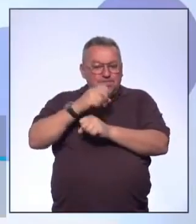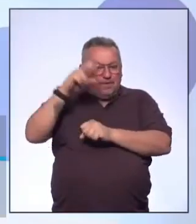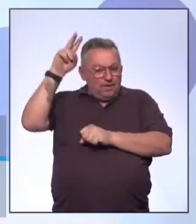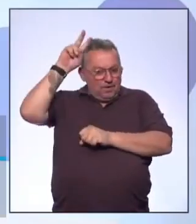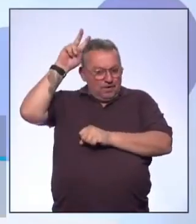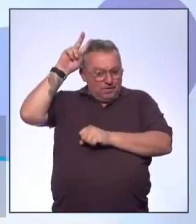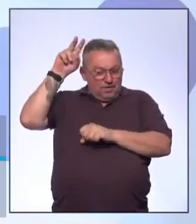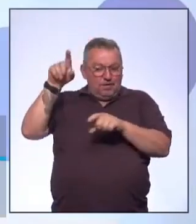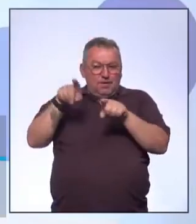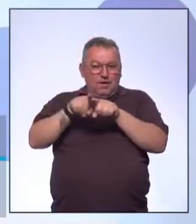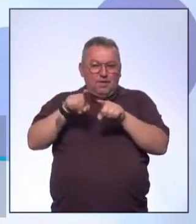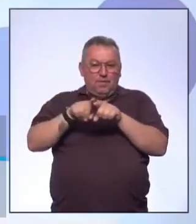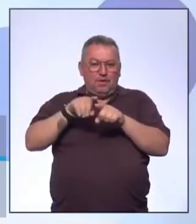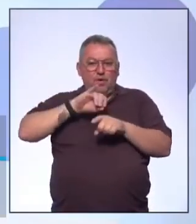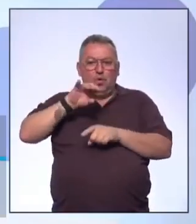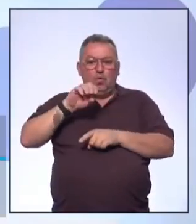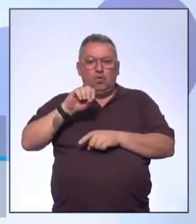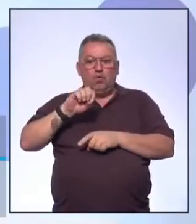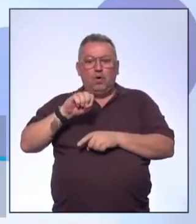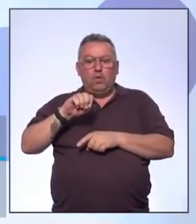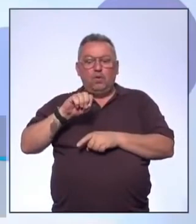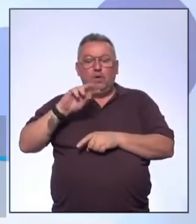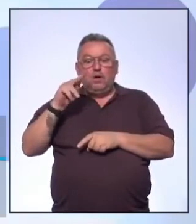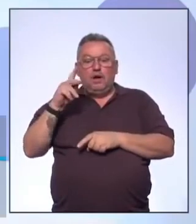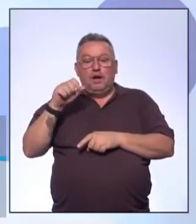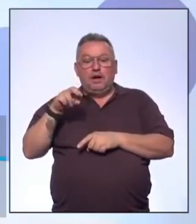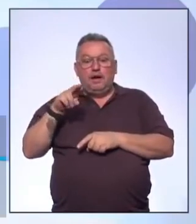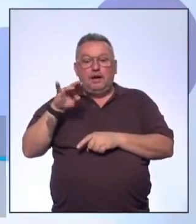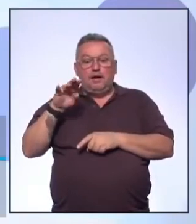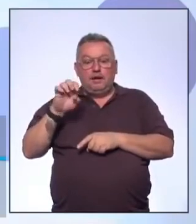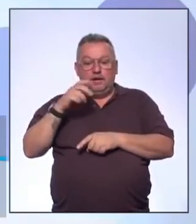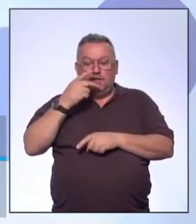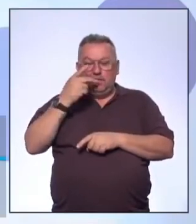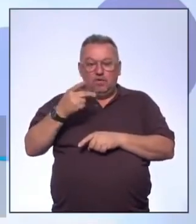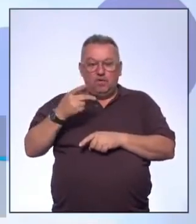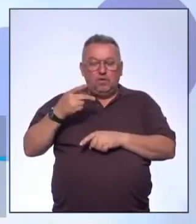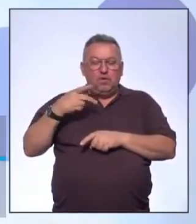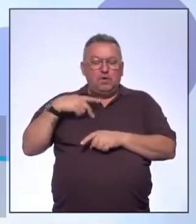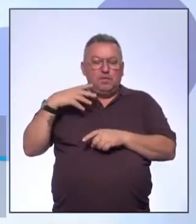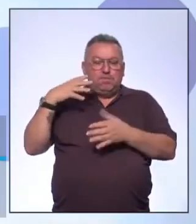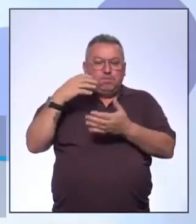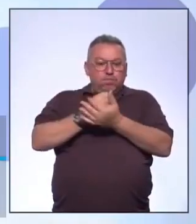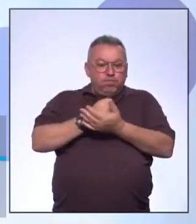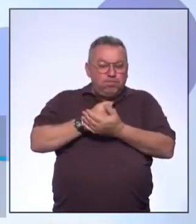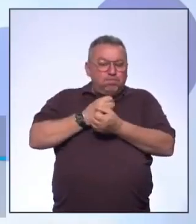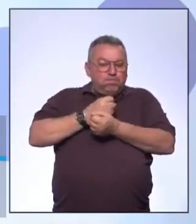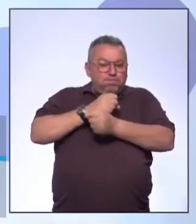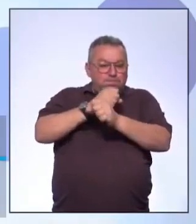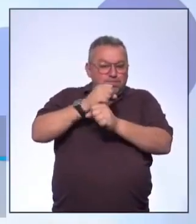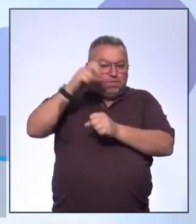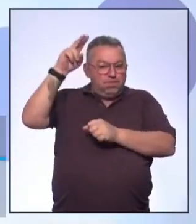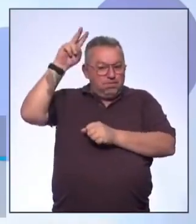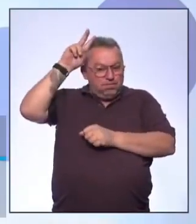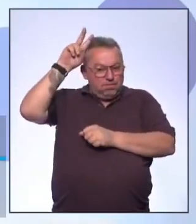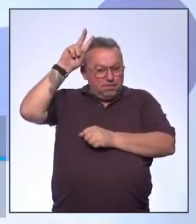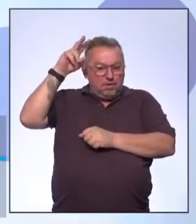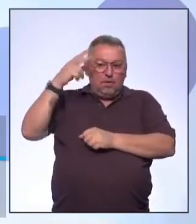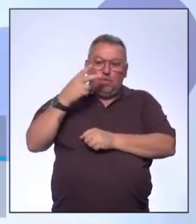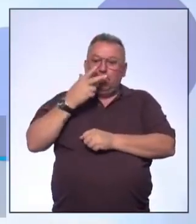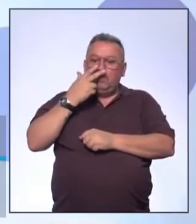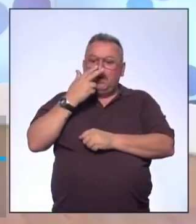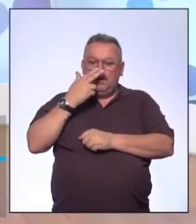E temos também o João Henrique, ele respondeu que a exploração dos indígenas e a mão de obra escrava é a